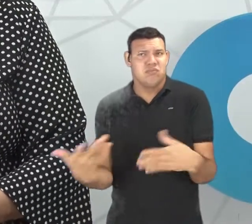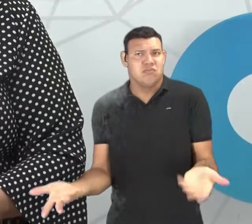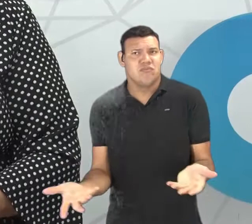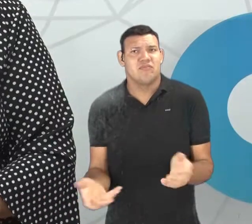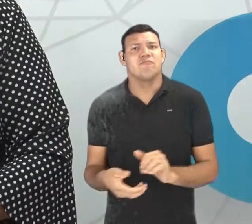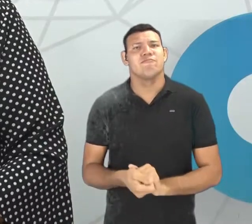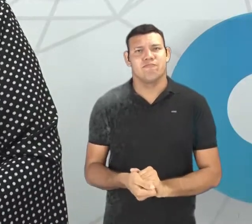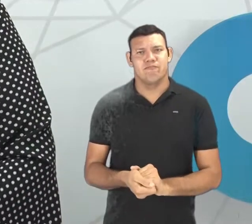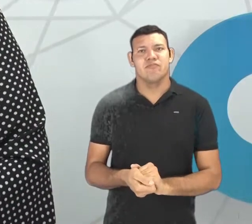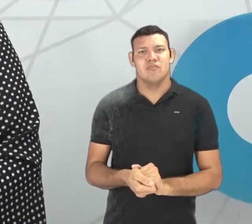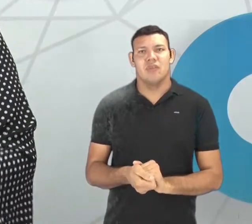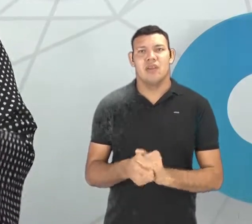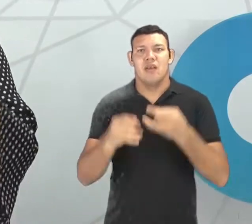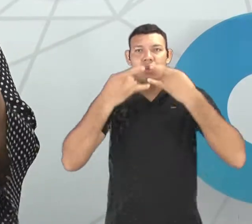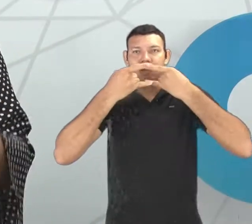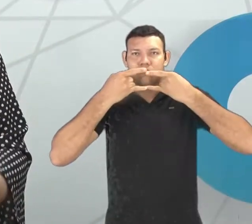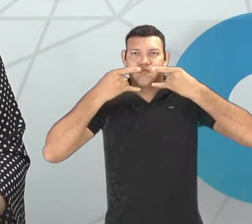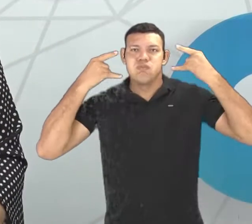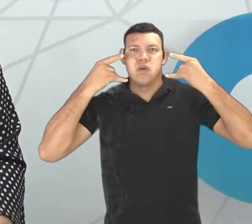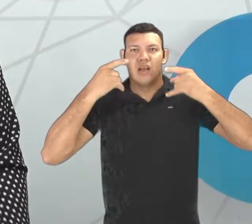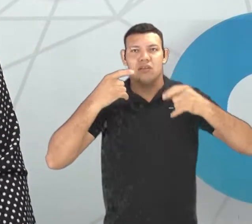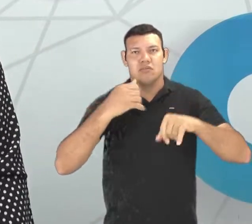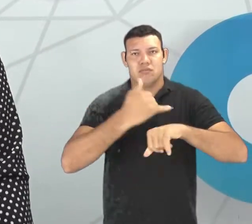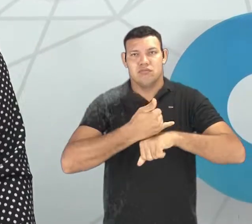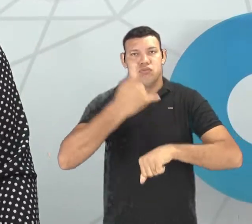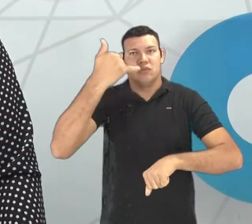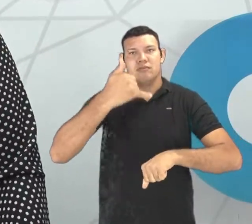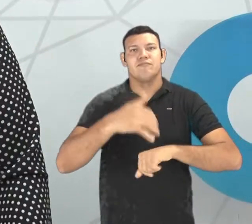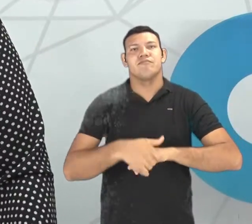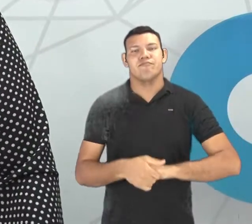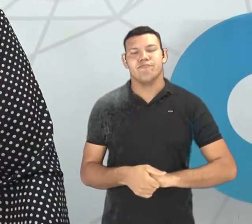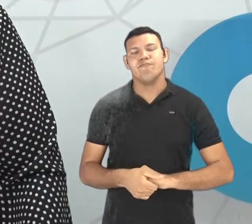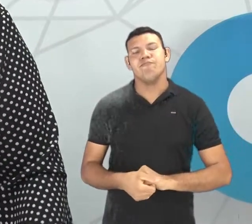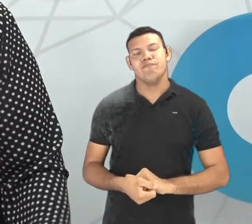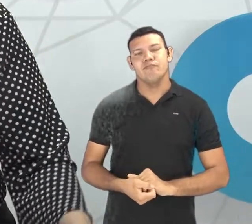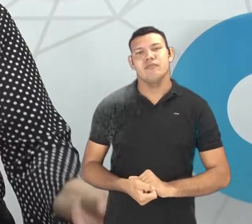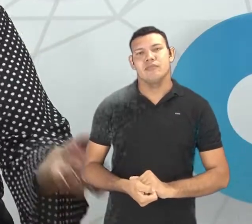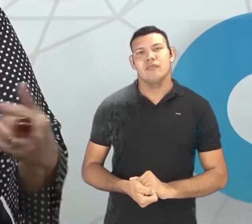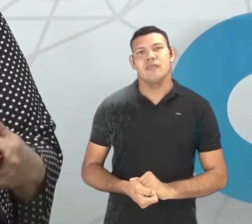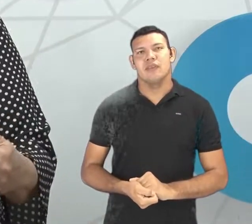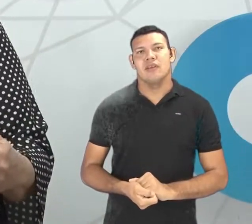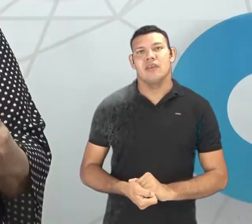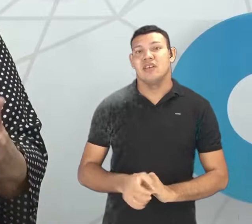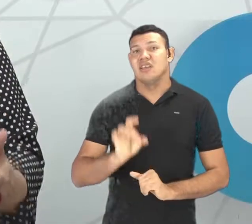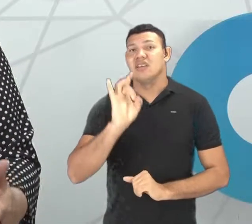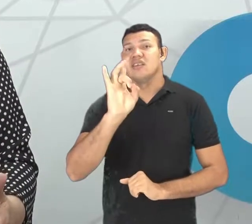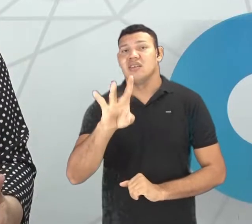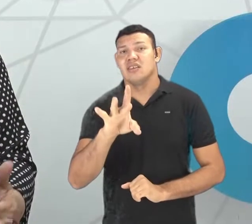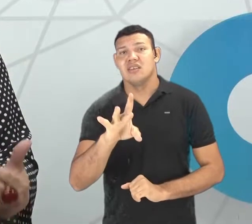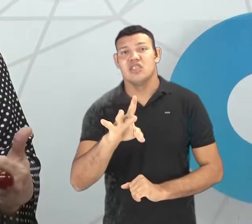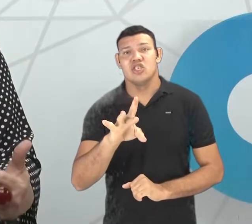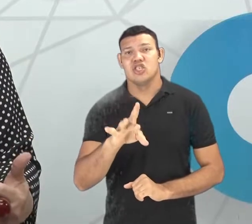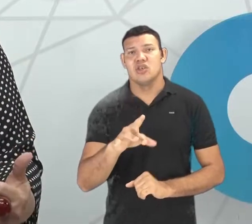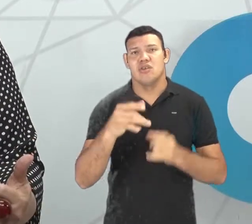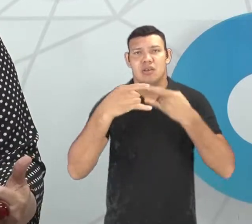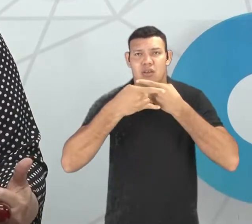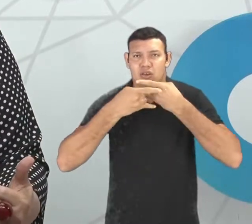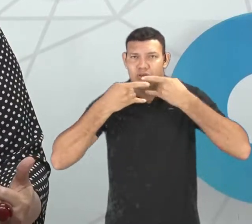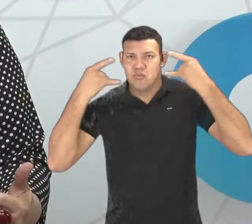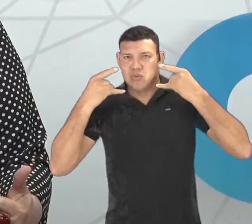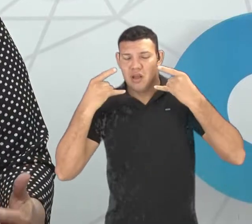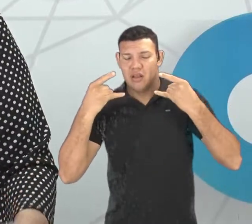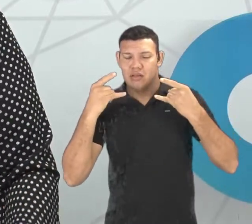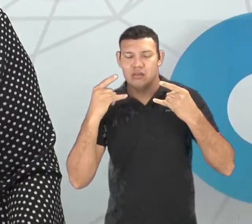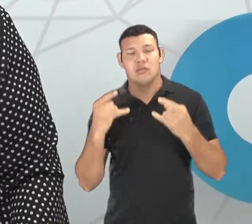essa mulher, ele mandou colocar uma máscara no rosto dela. E ela foi sentenciada. Essa máscara só era retirada para que ela pudesse